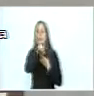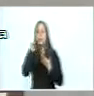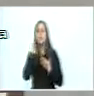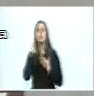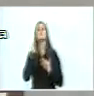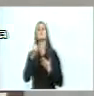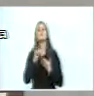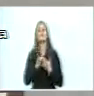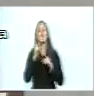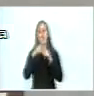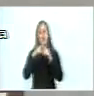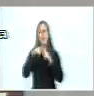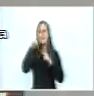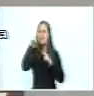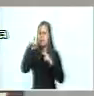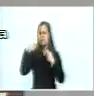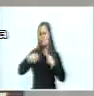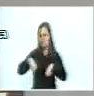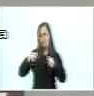realmente vocês merecem.